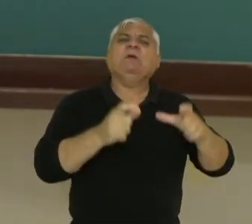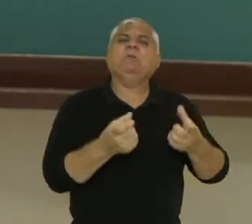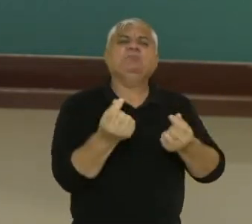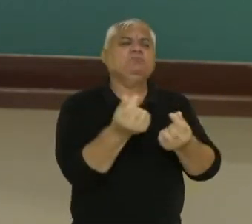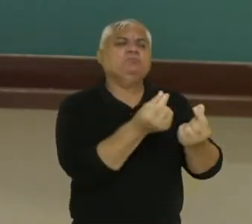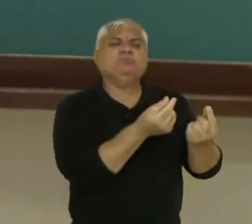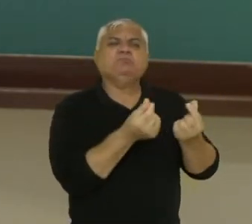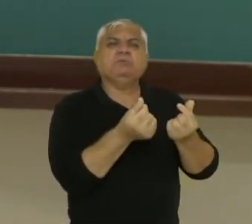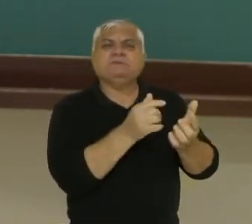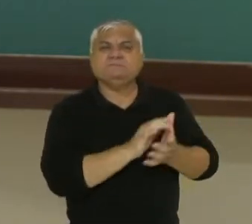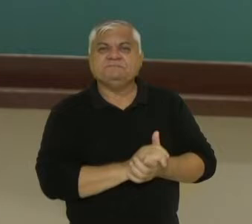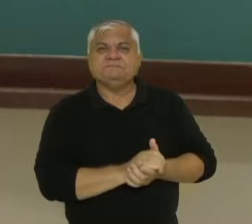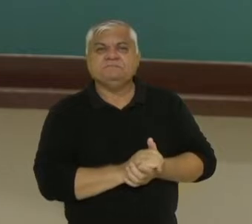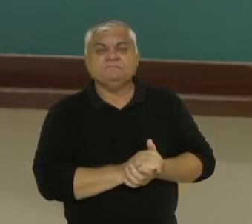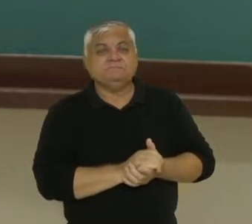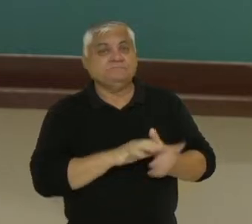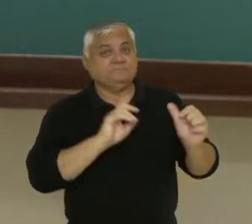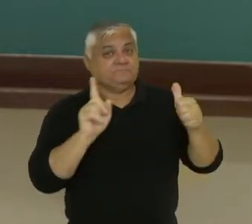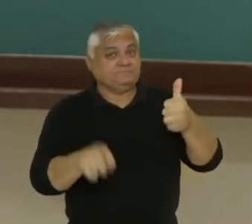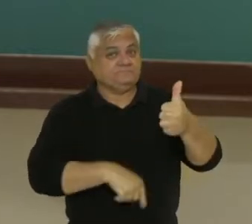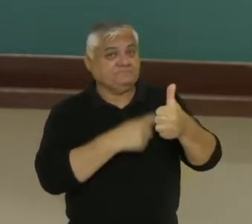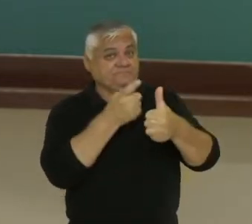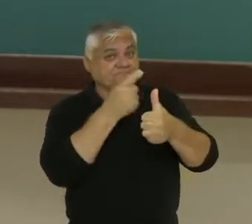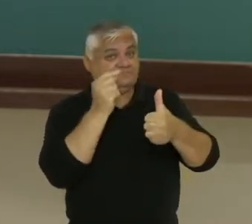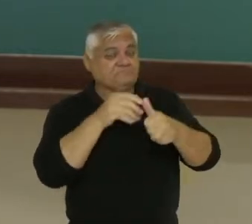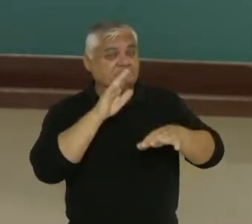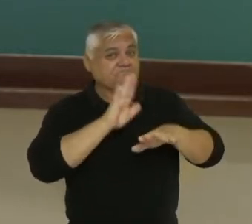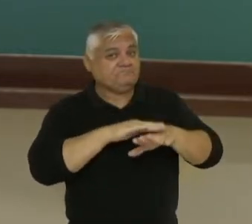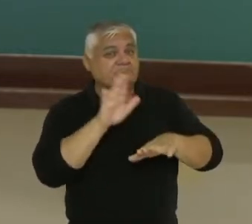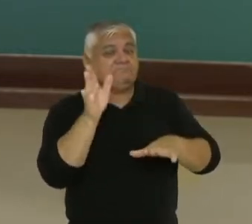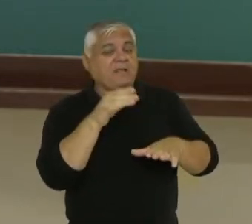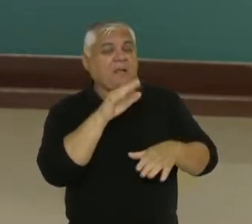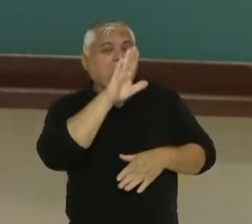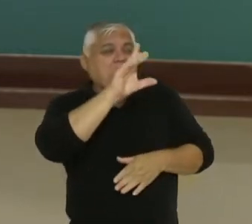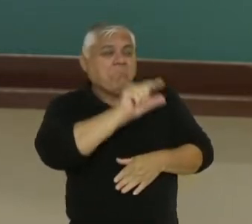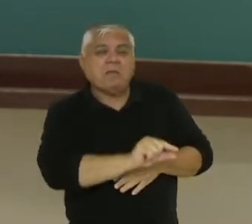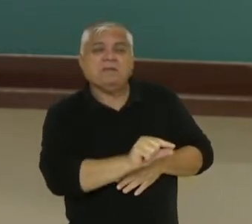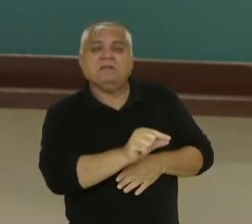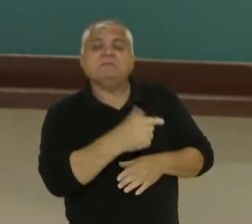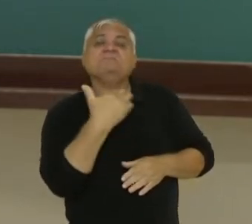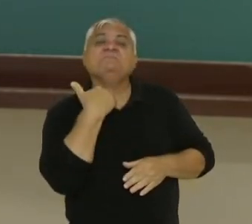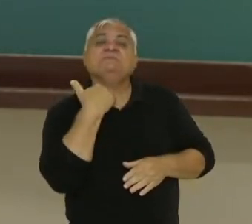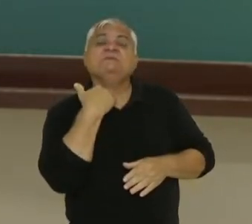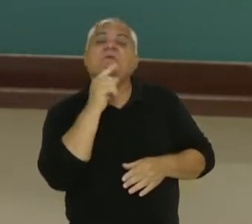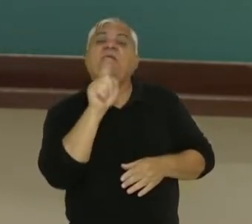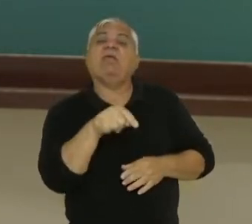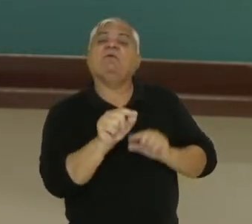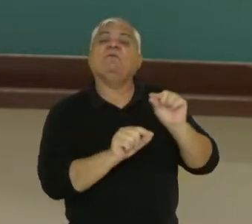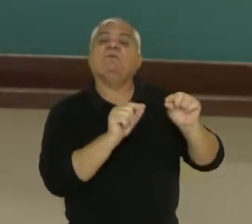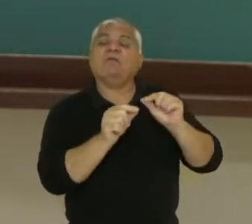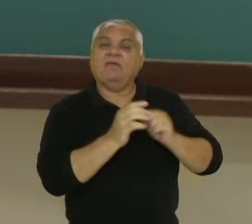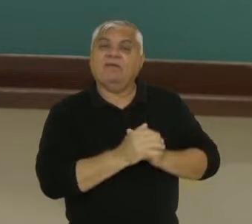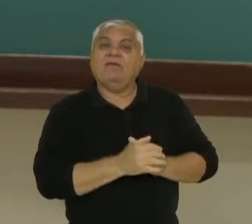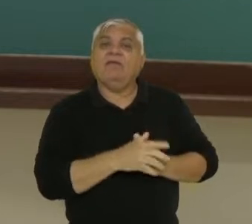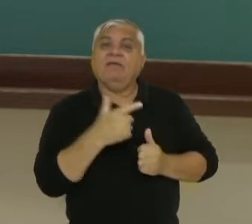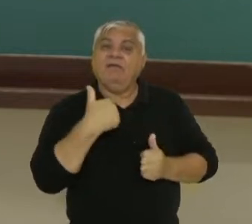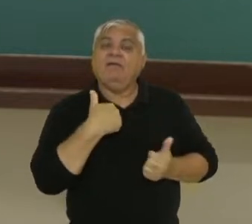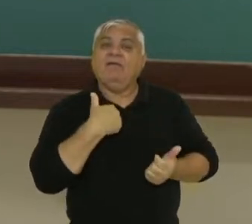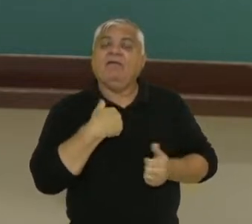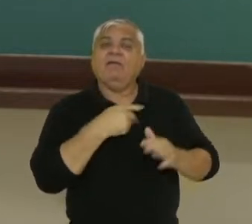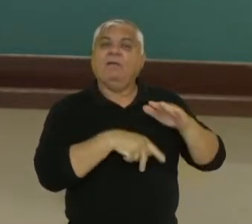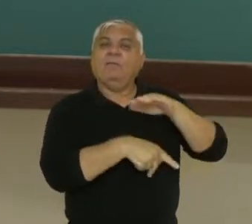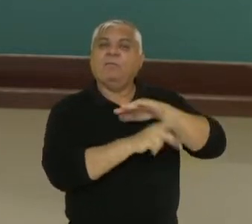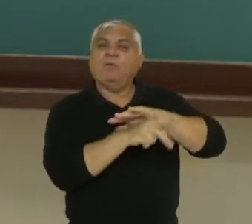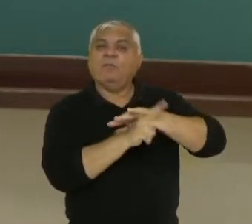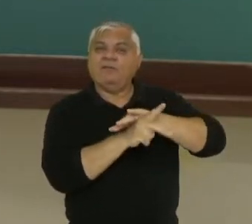do banco? Bem, uma das maneiras mais baratas para o banco é exatamente a nossa famosa